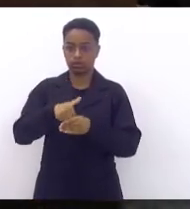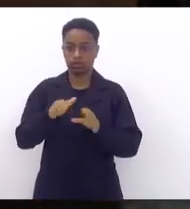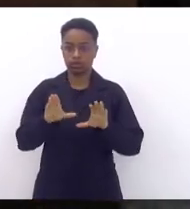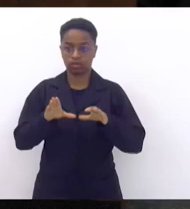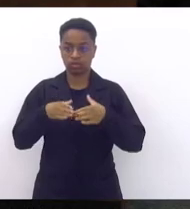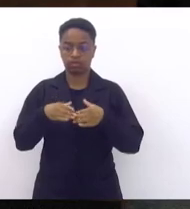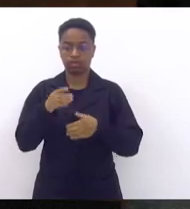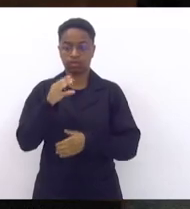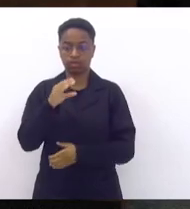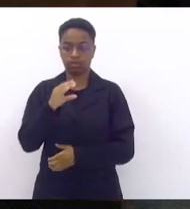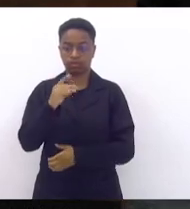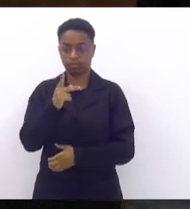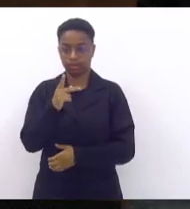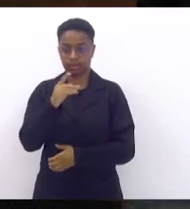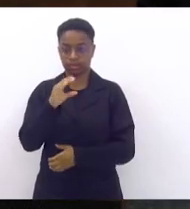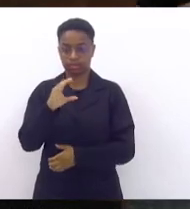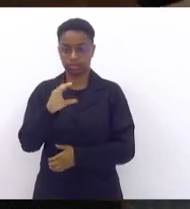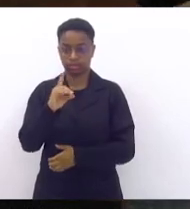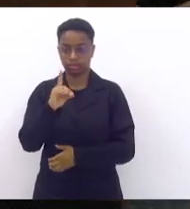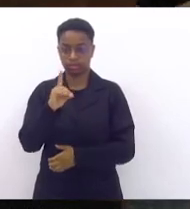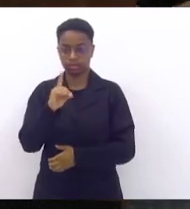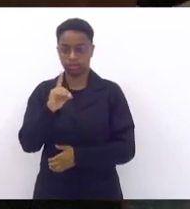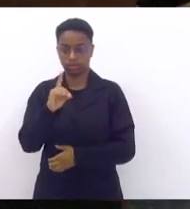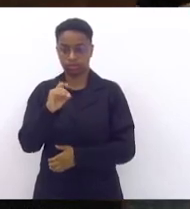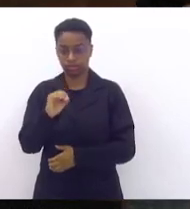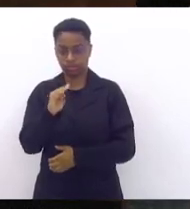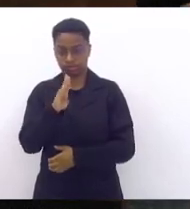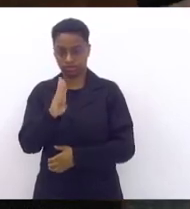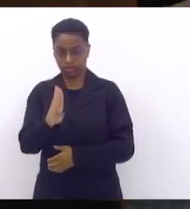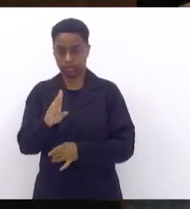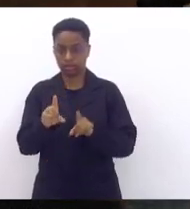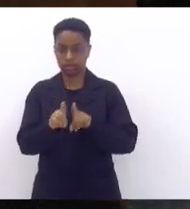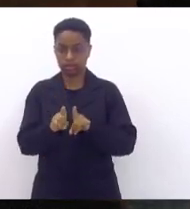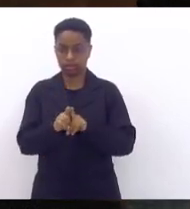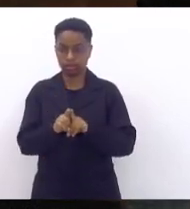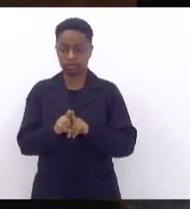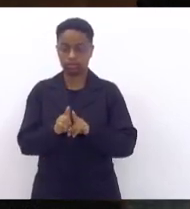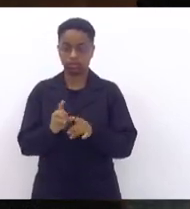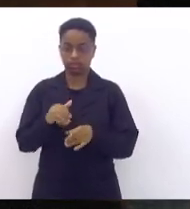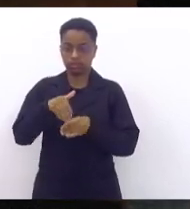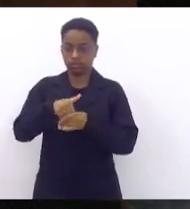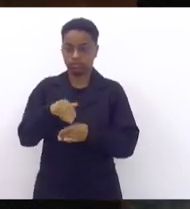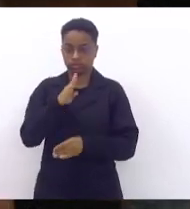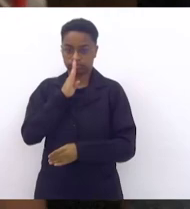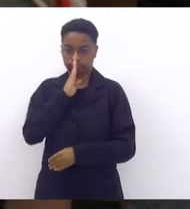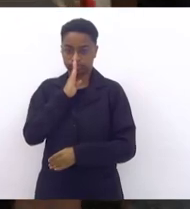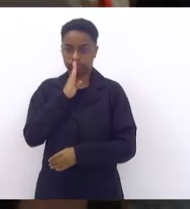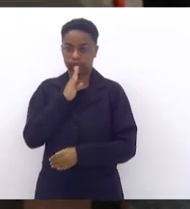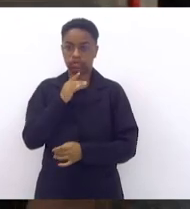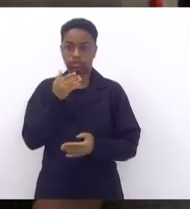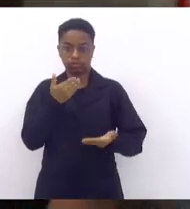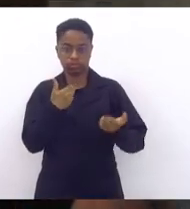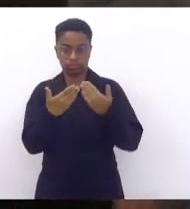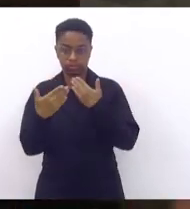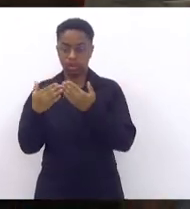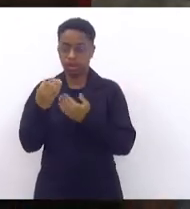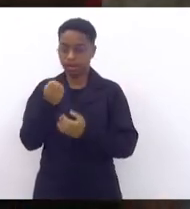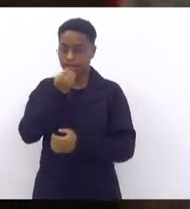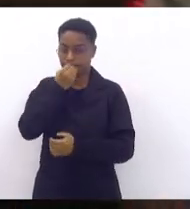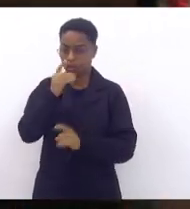PCdoB também pela abstenção. Dialogando com as boas intenções do autor do